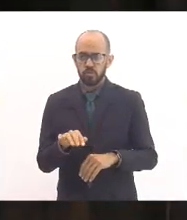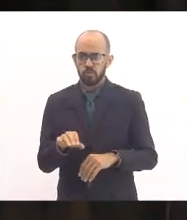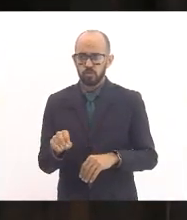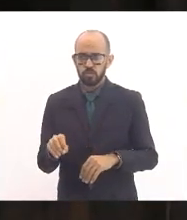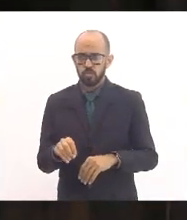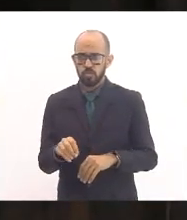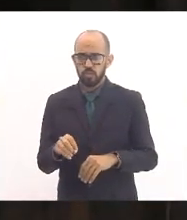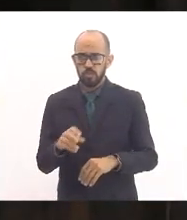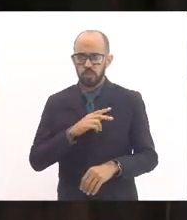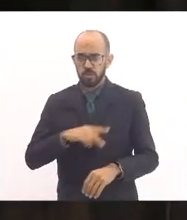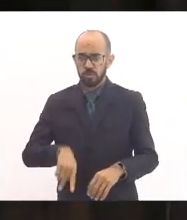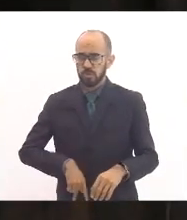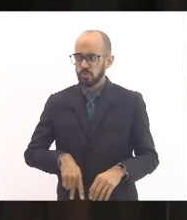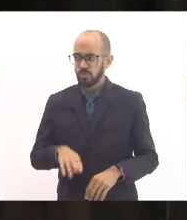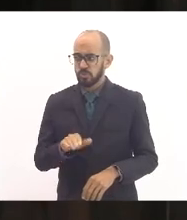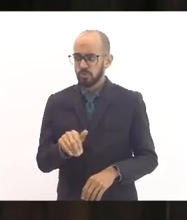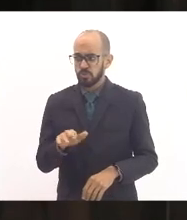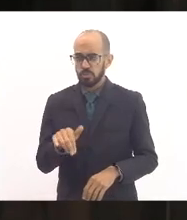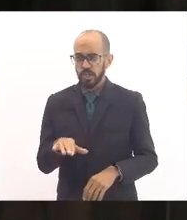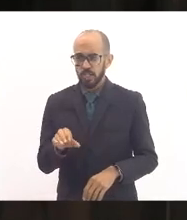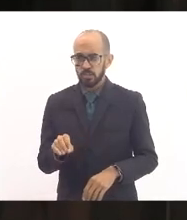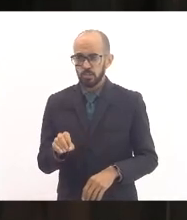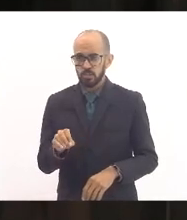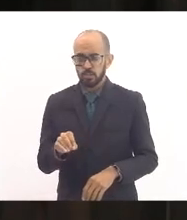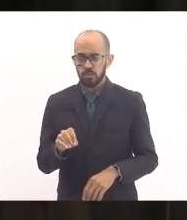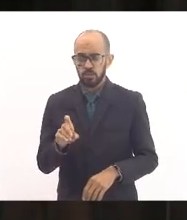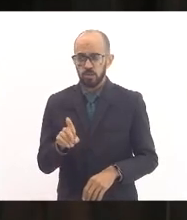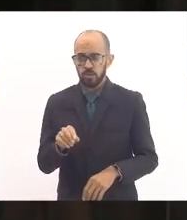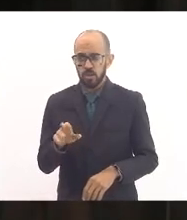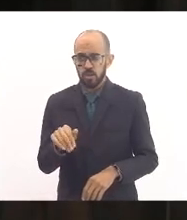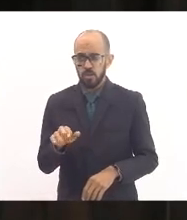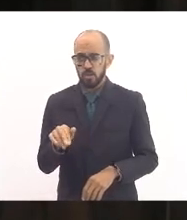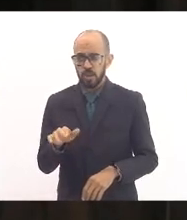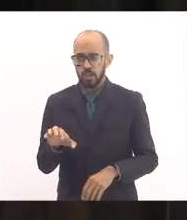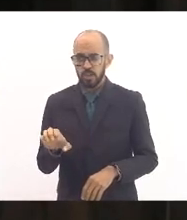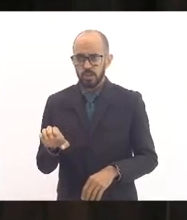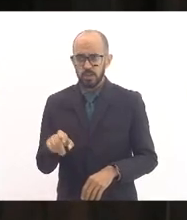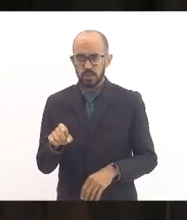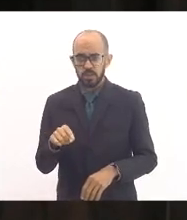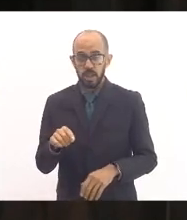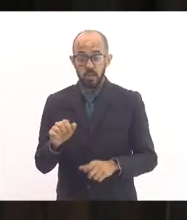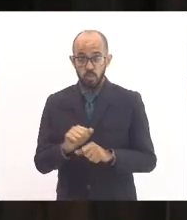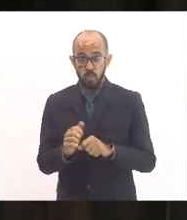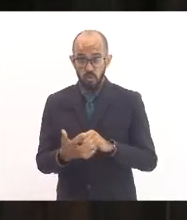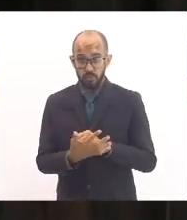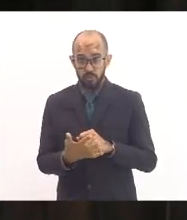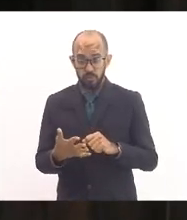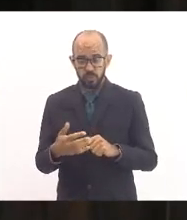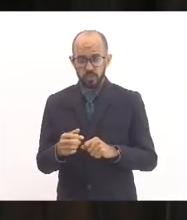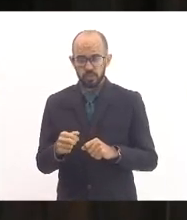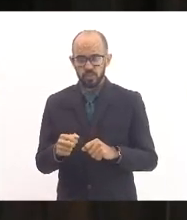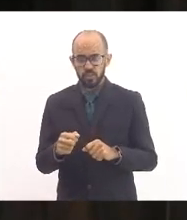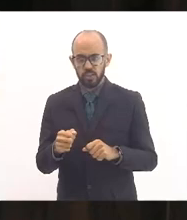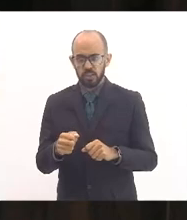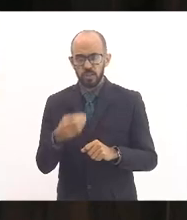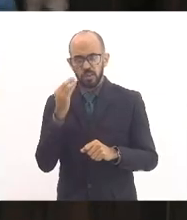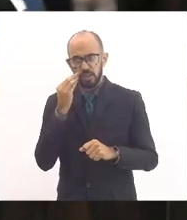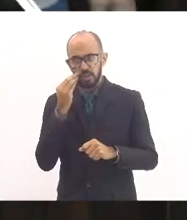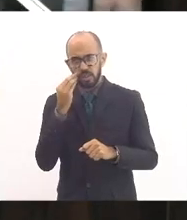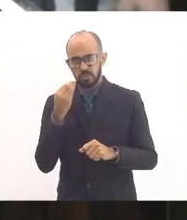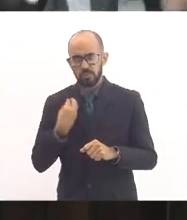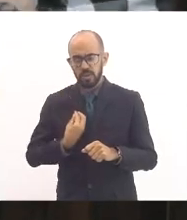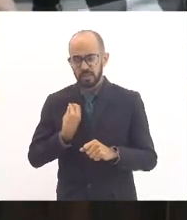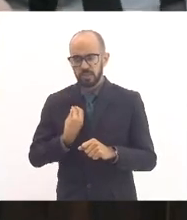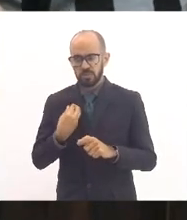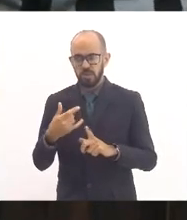que tá com convide pediu para participar por via remota tá tentando conexão é mas Assessoria